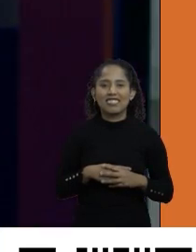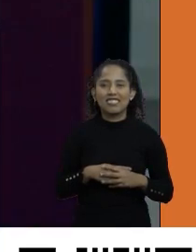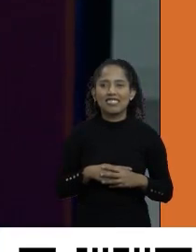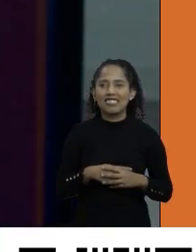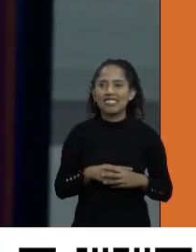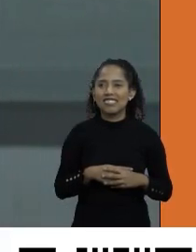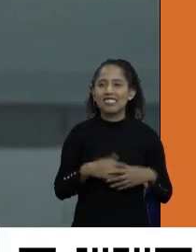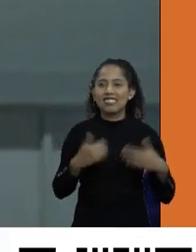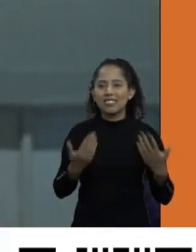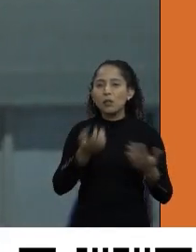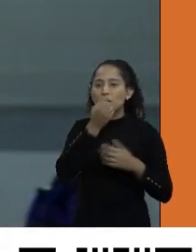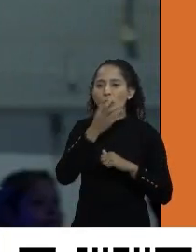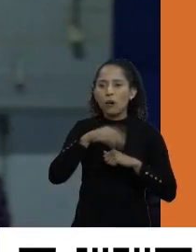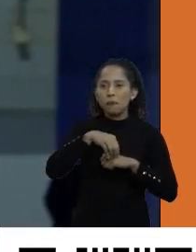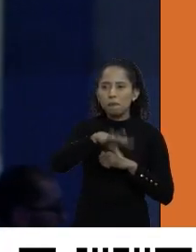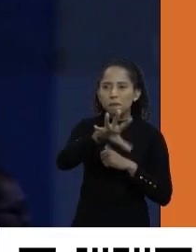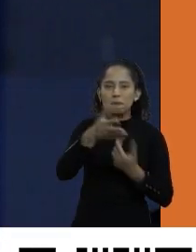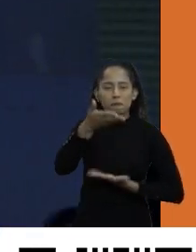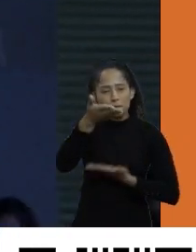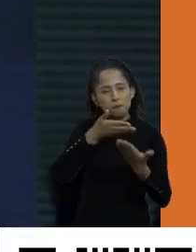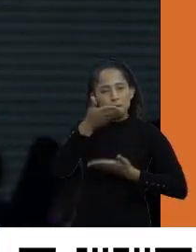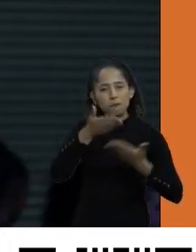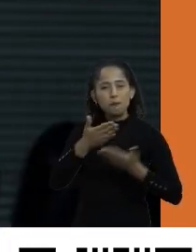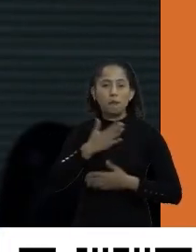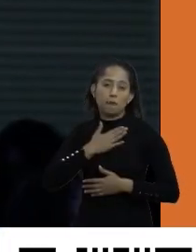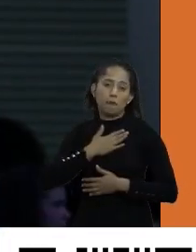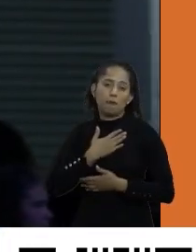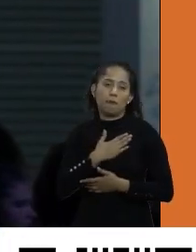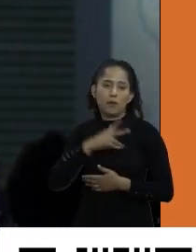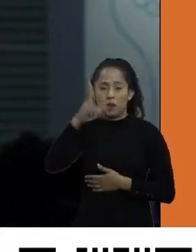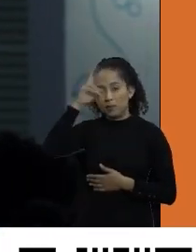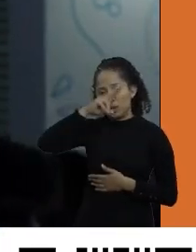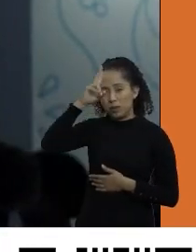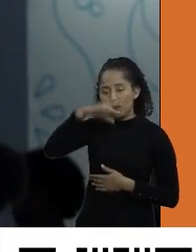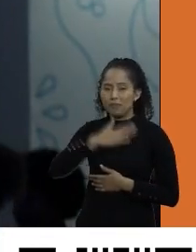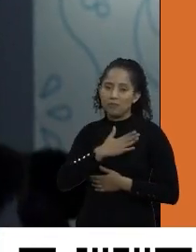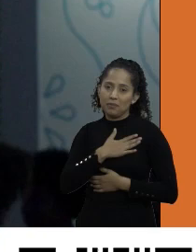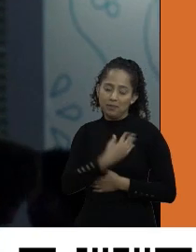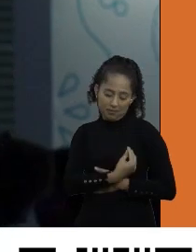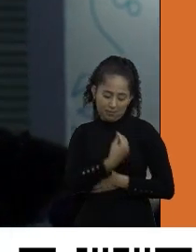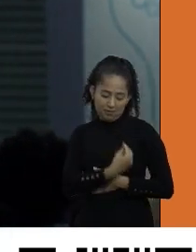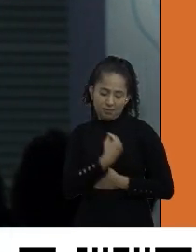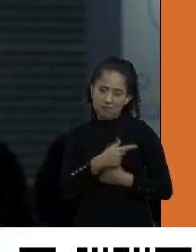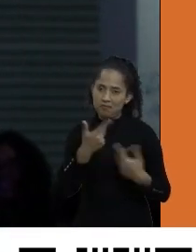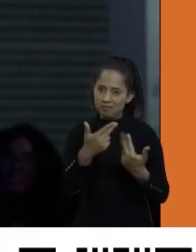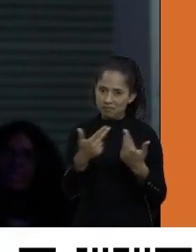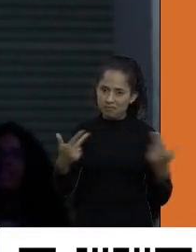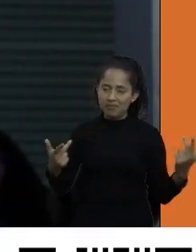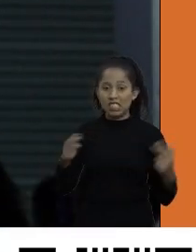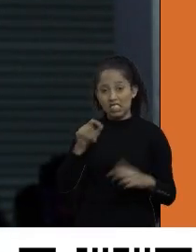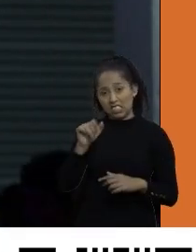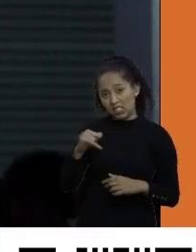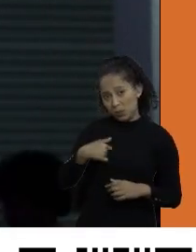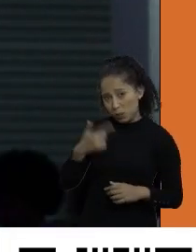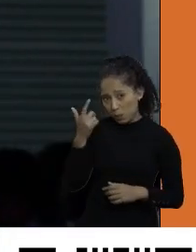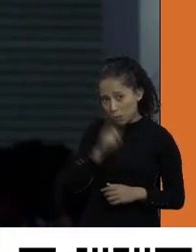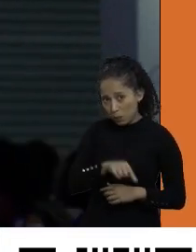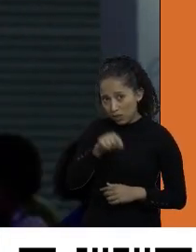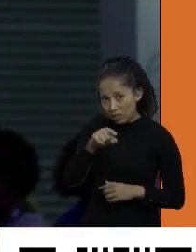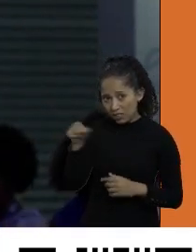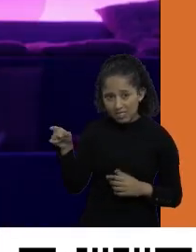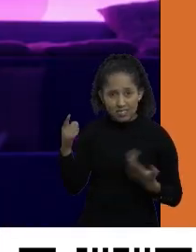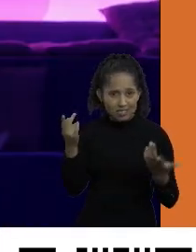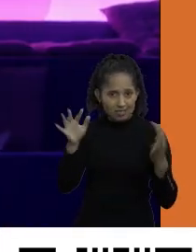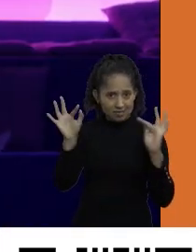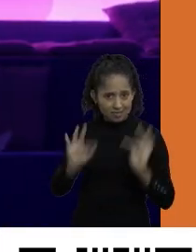Muito bom compartilhar um pouquinho com vocês das minhas histórias, das minhas vivências. E se eu conseguir fazer com que vocês saiam daqui um pouquinho mais